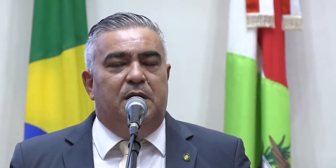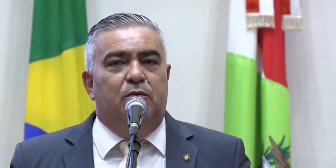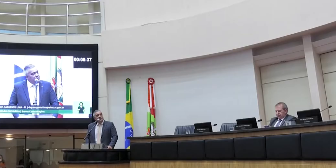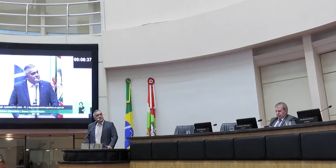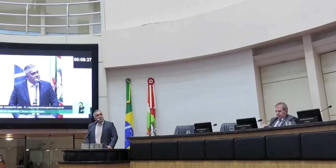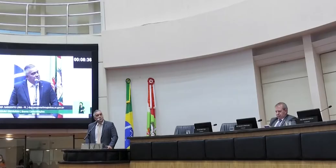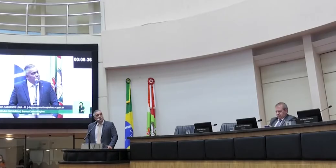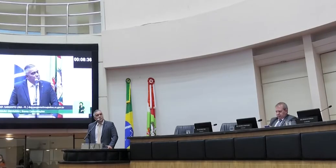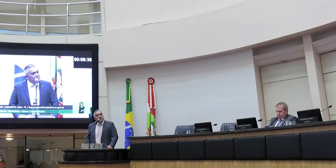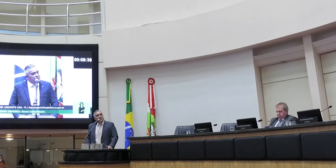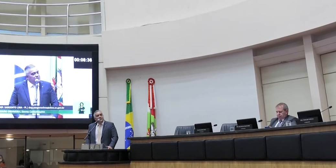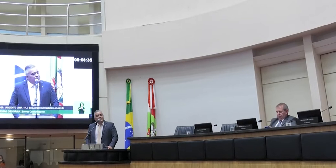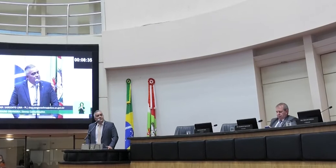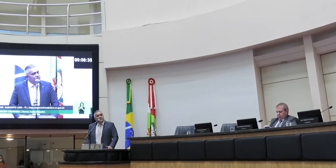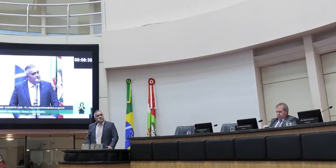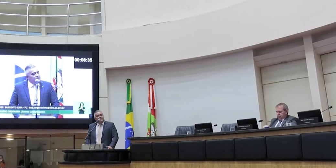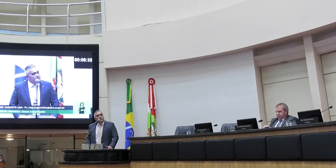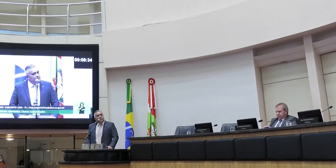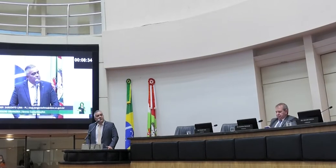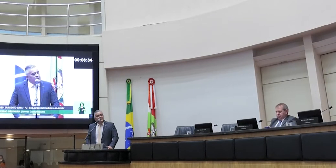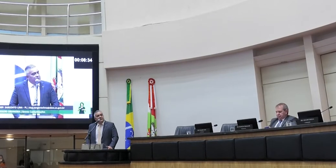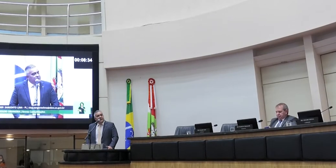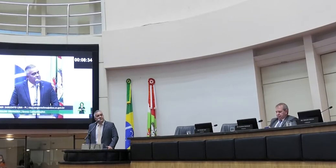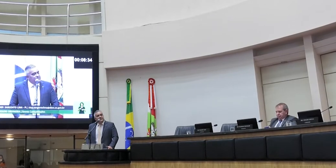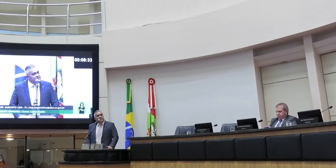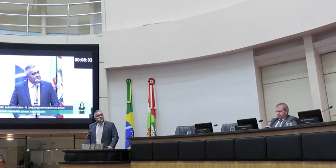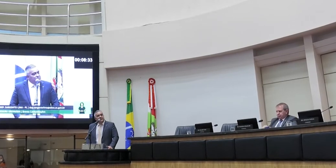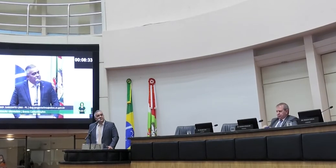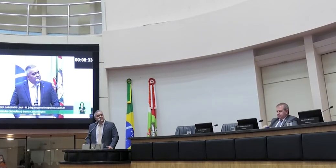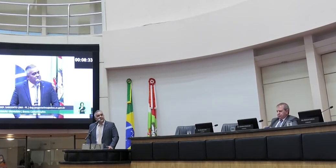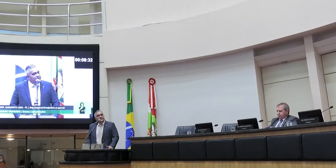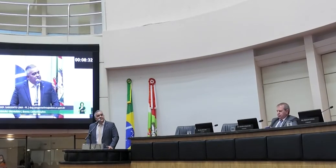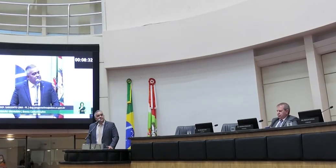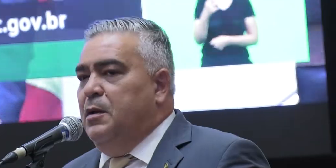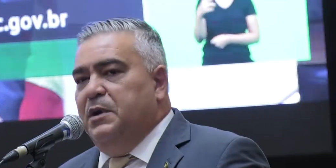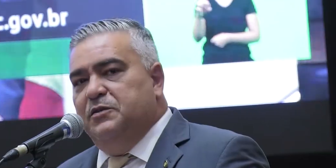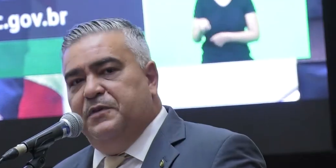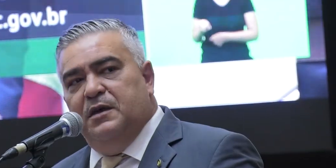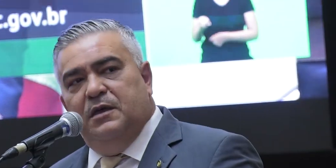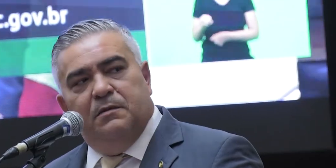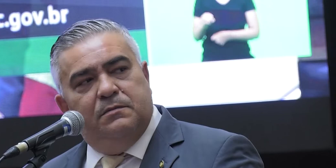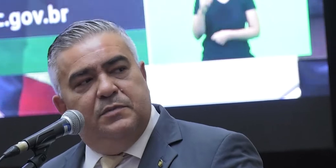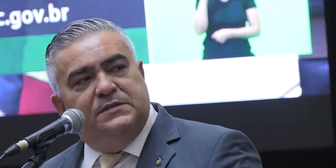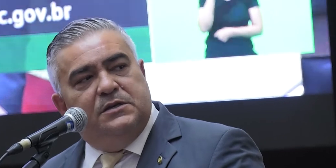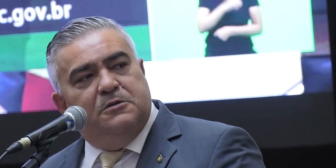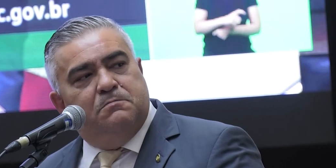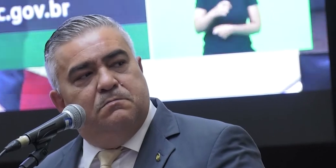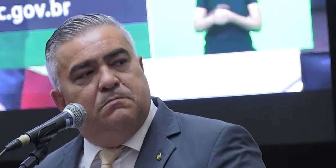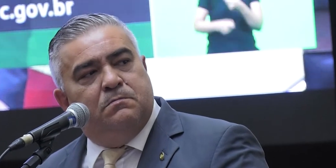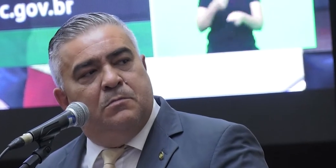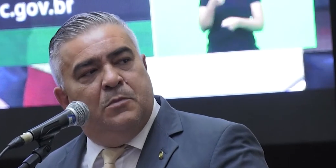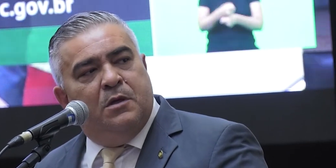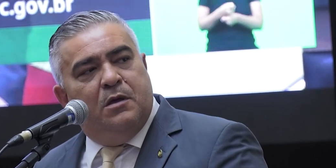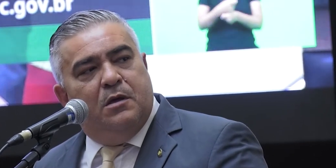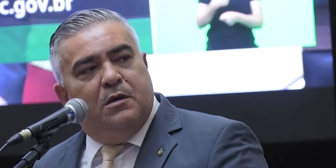materiais às vítimas de crimes praticados por apenados durante o gozo do benefício. De acordo com o texto, que segue